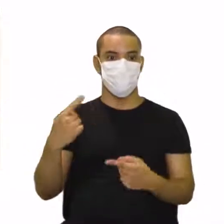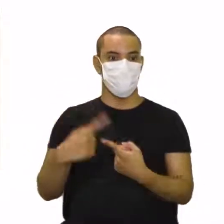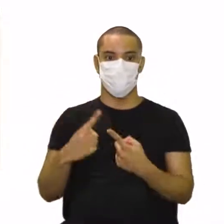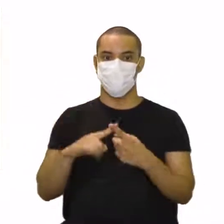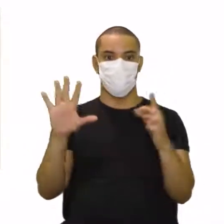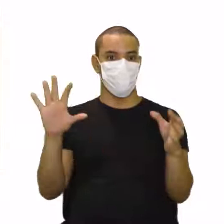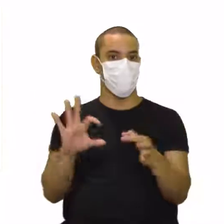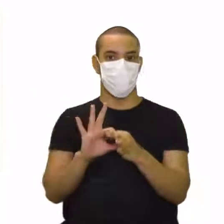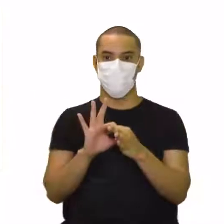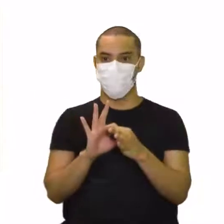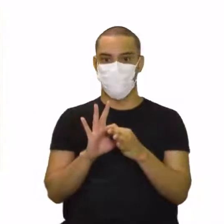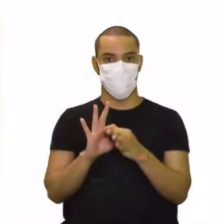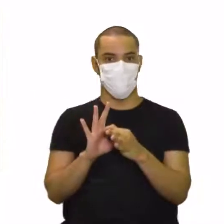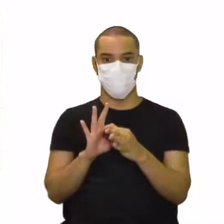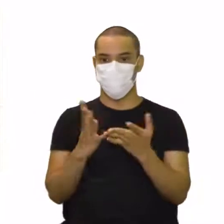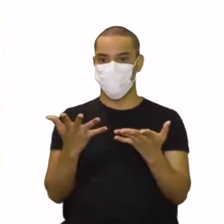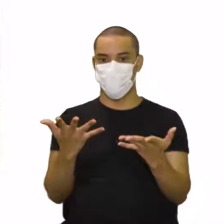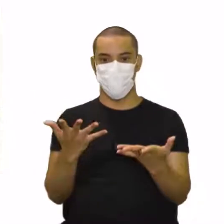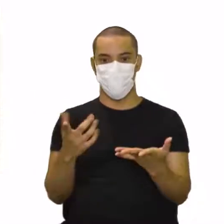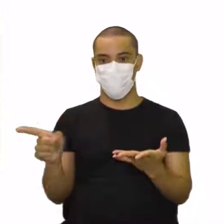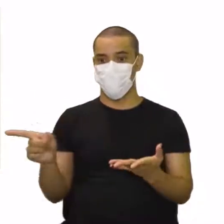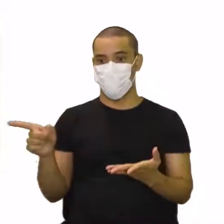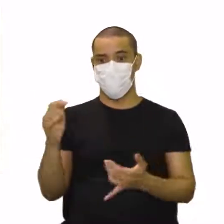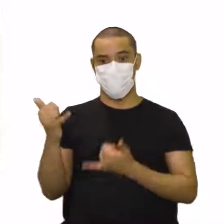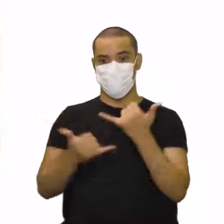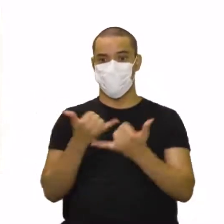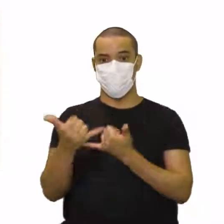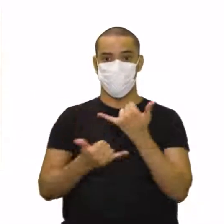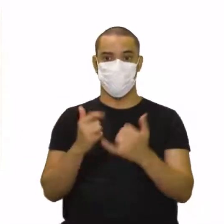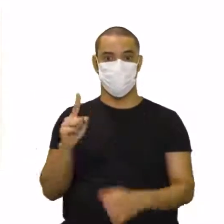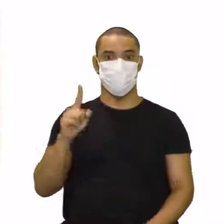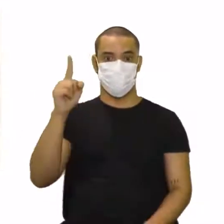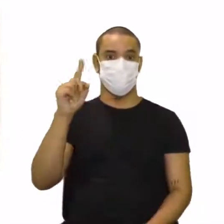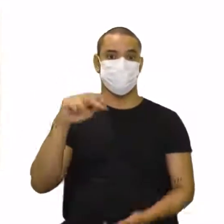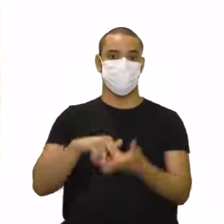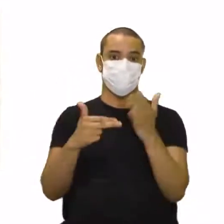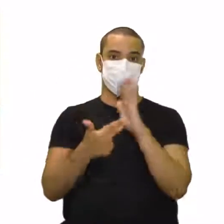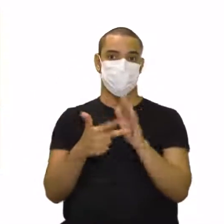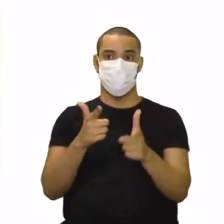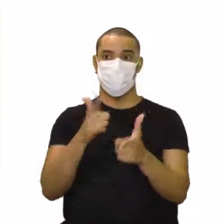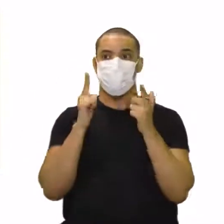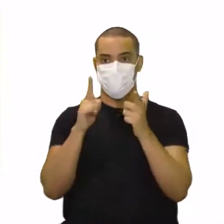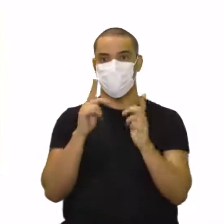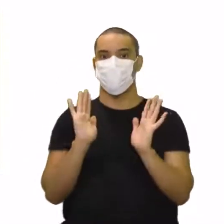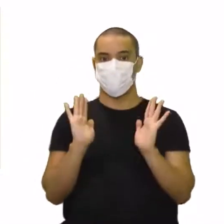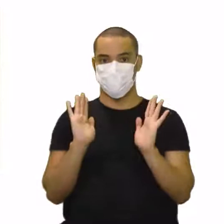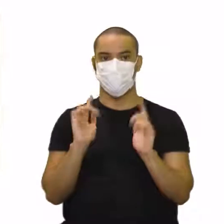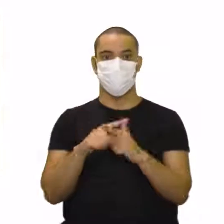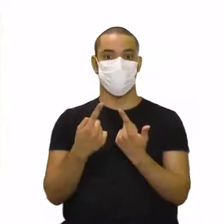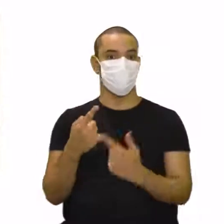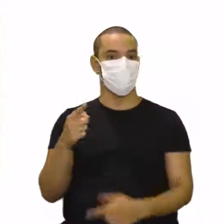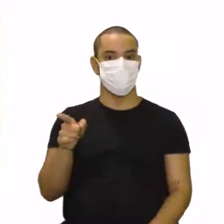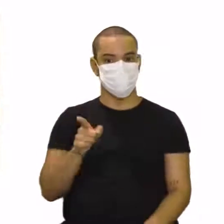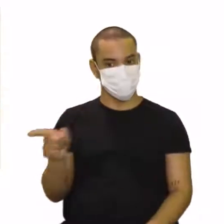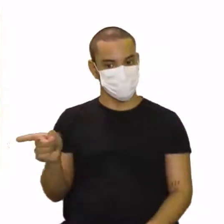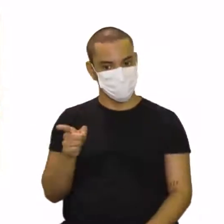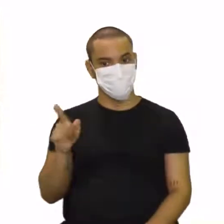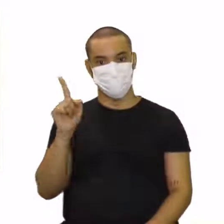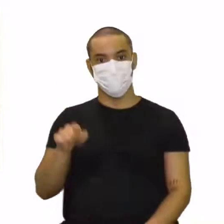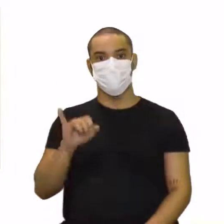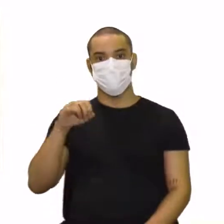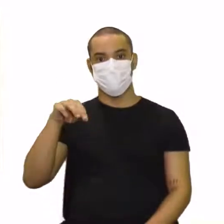Então você associa aí, por exemplo, até um brinquedo. Você pode fazer um brinquedo usando, só que não vai dar certo com